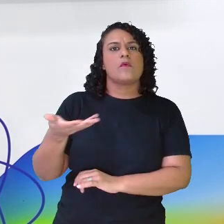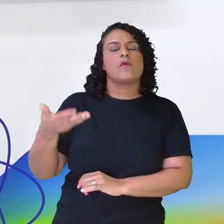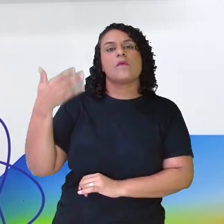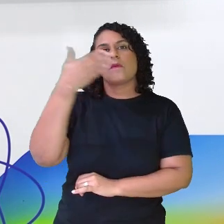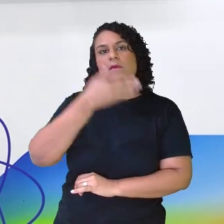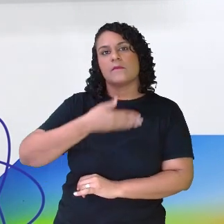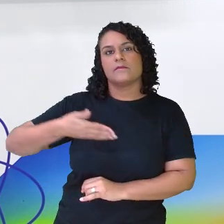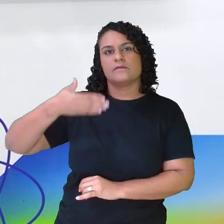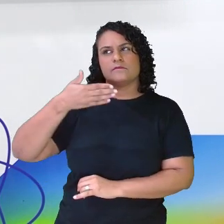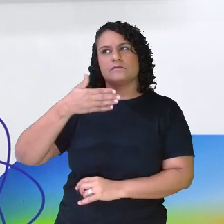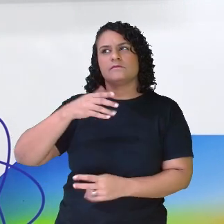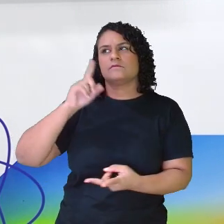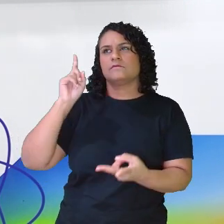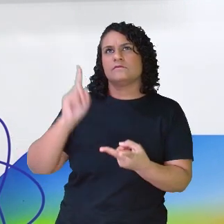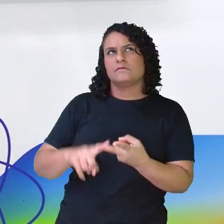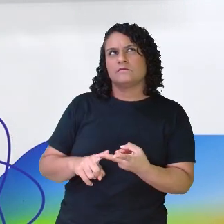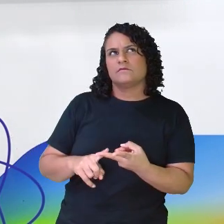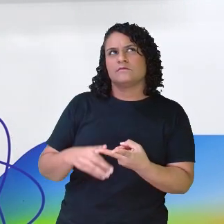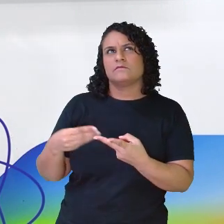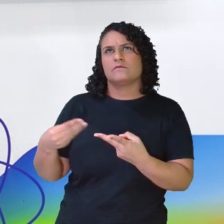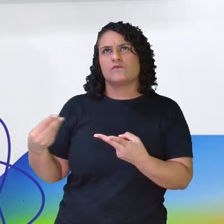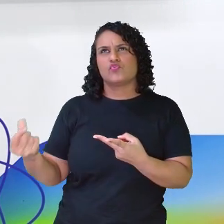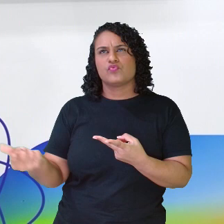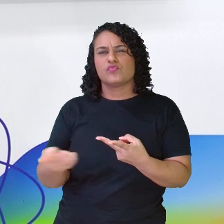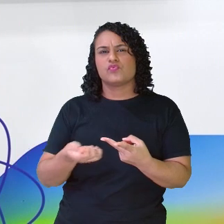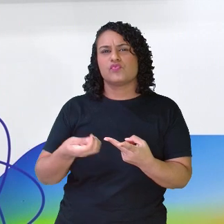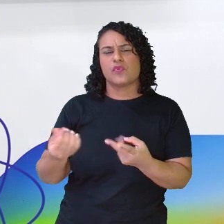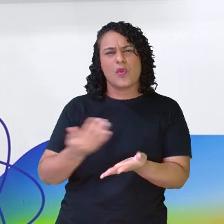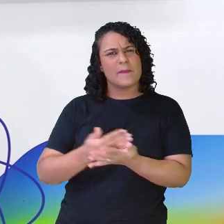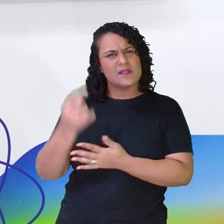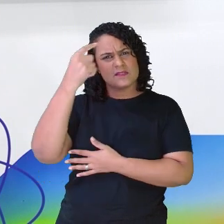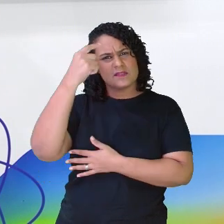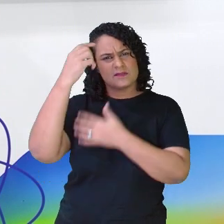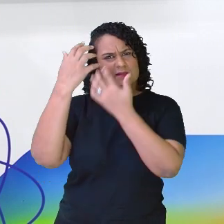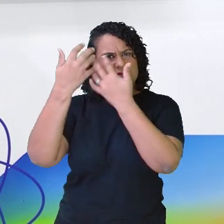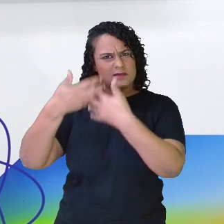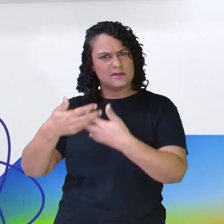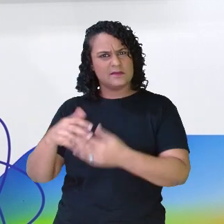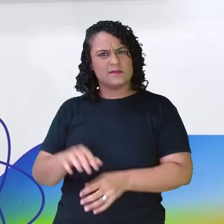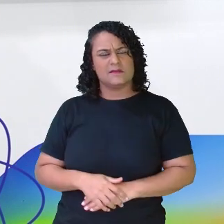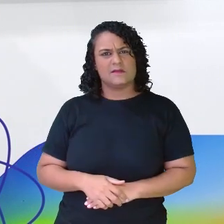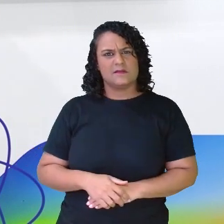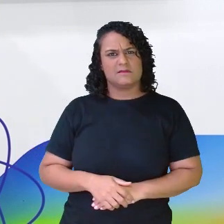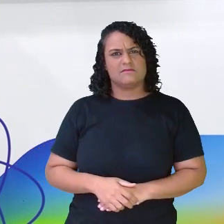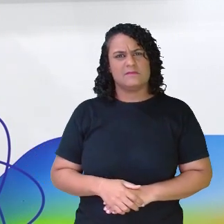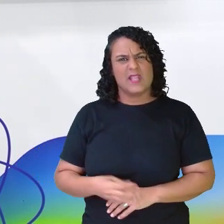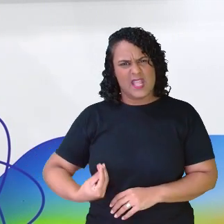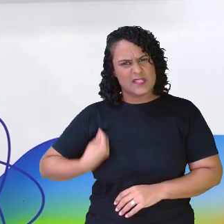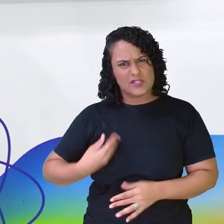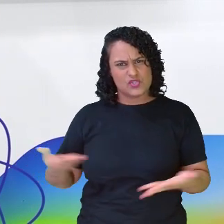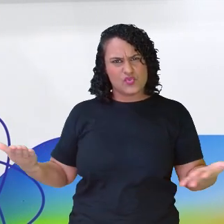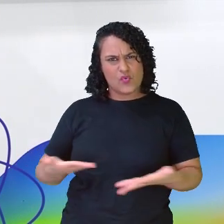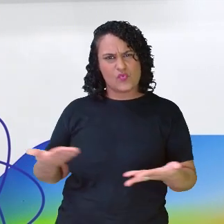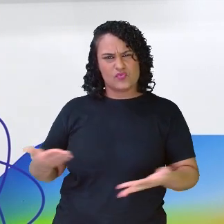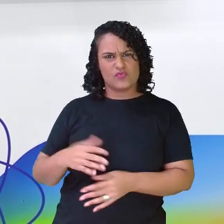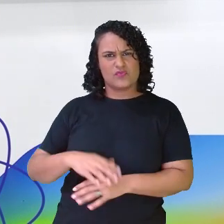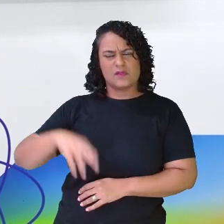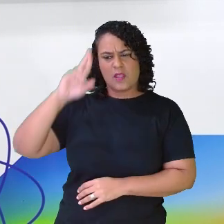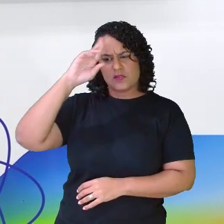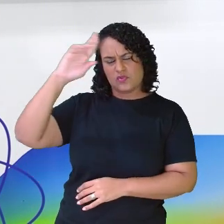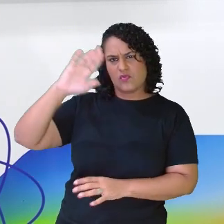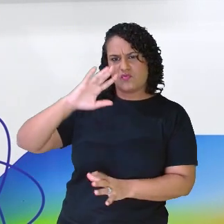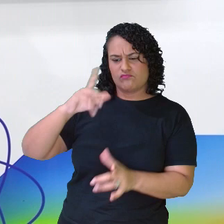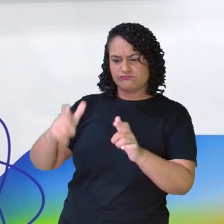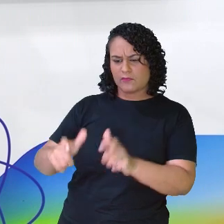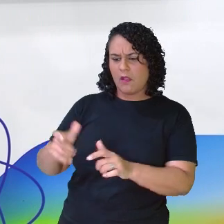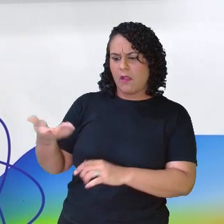sociedade patriarcal. Começa a pensar, será que existem senhores de engenho ainda hoje? Se a